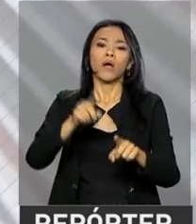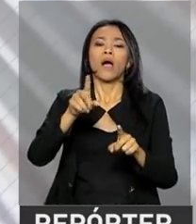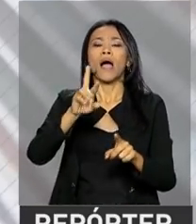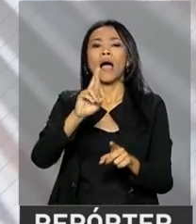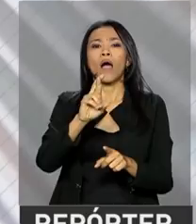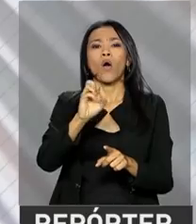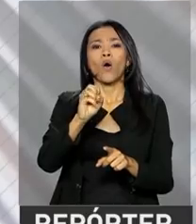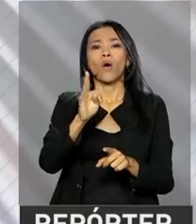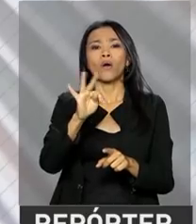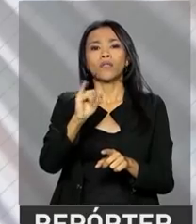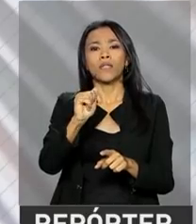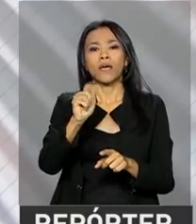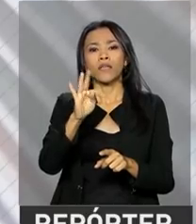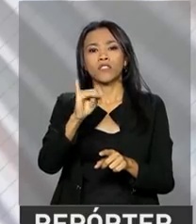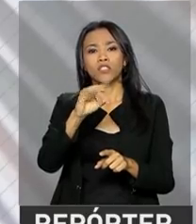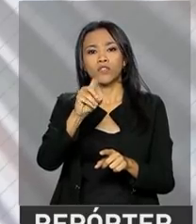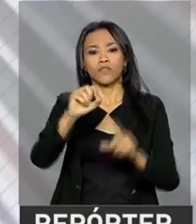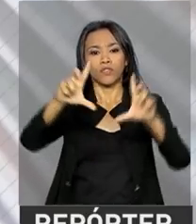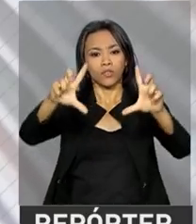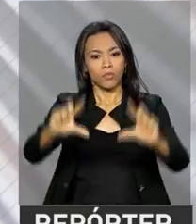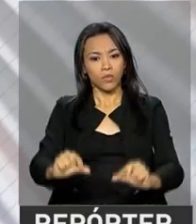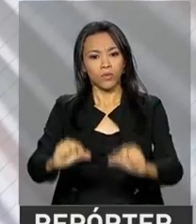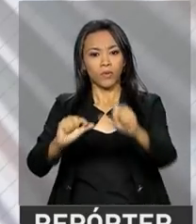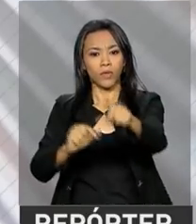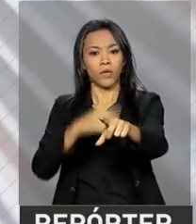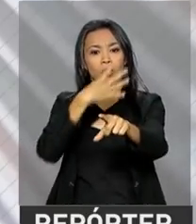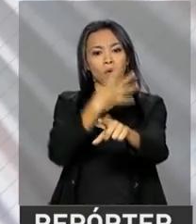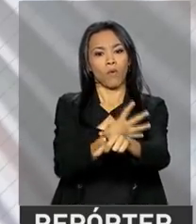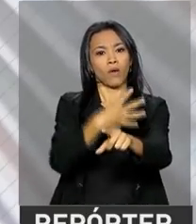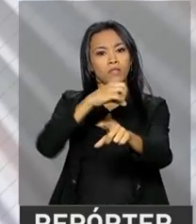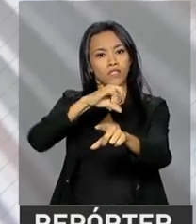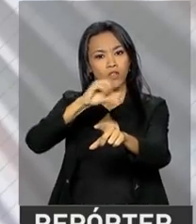rotativo caíram de 490 para